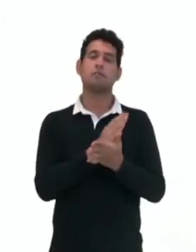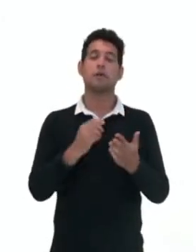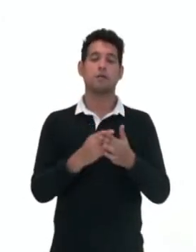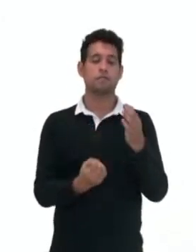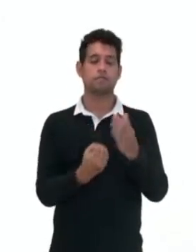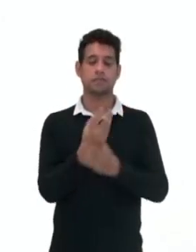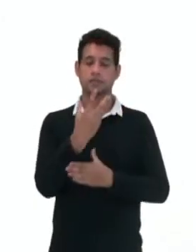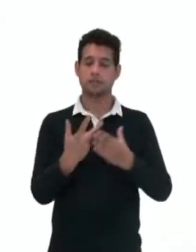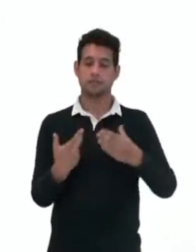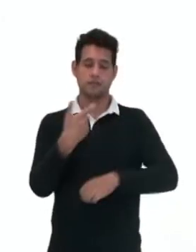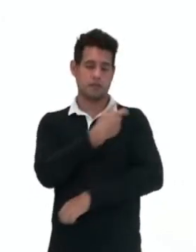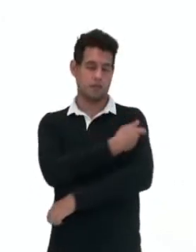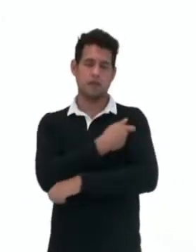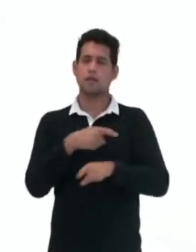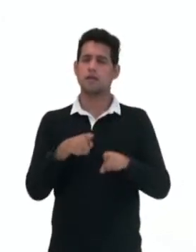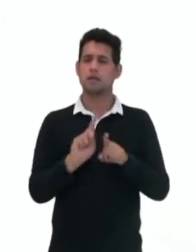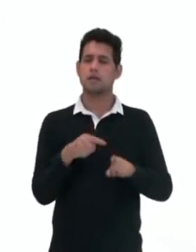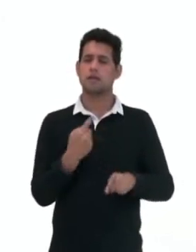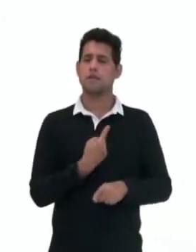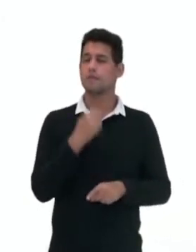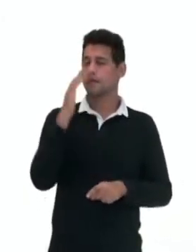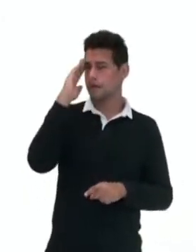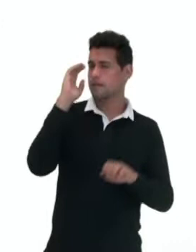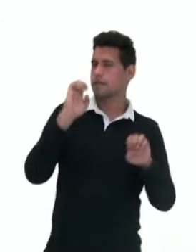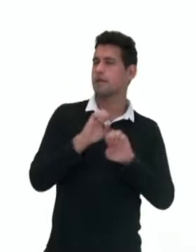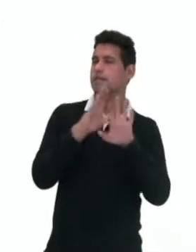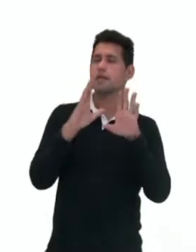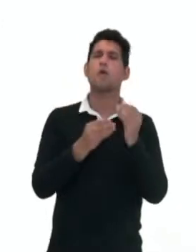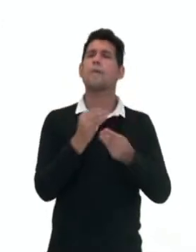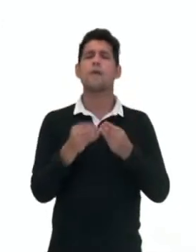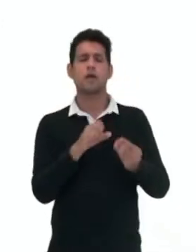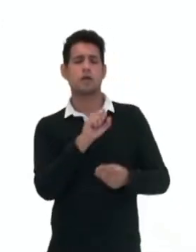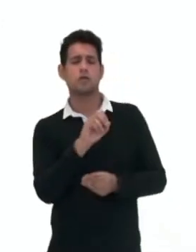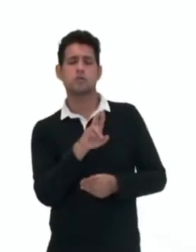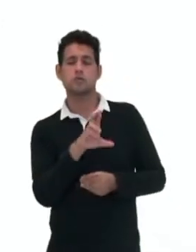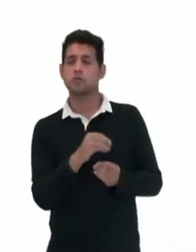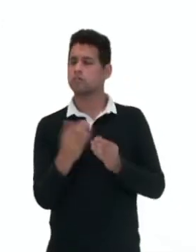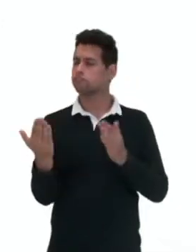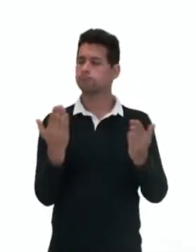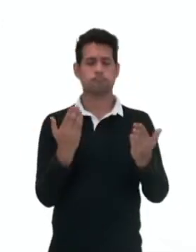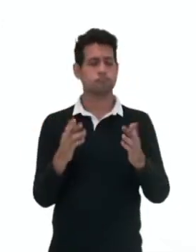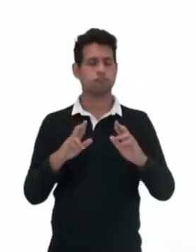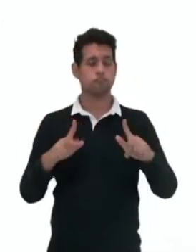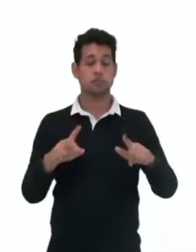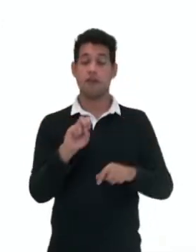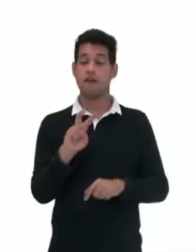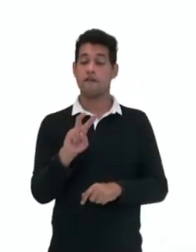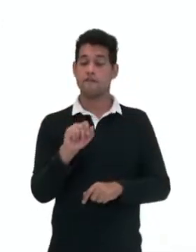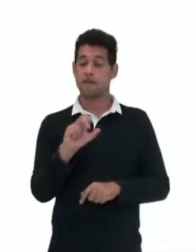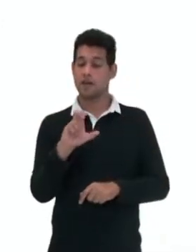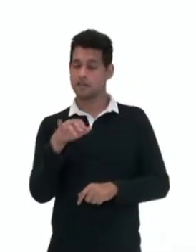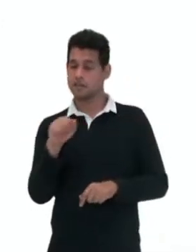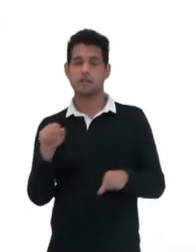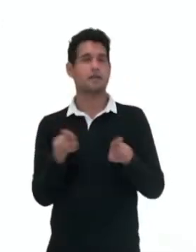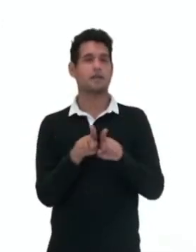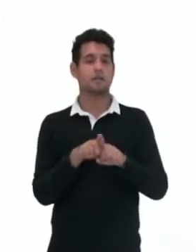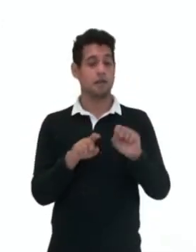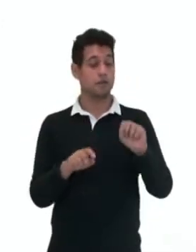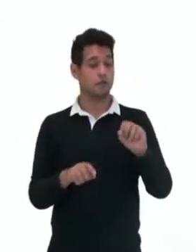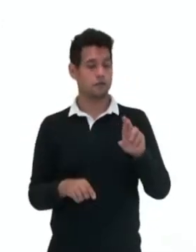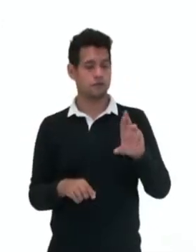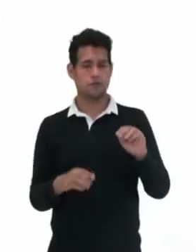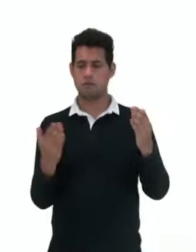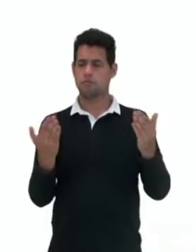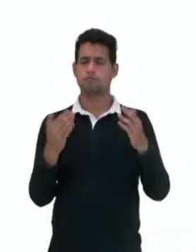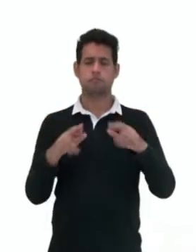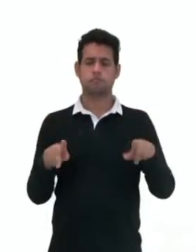de vacinas, entender a produção de soros, diferenciar vacina e soro e também relacionar o sistema